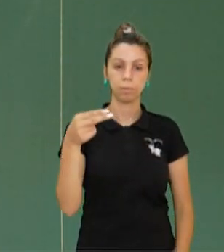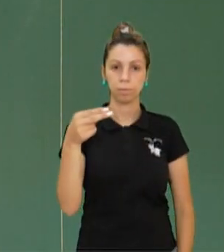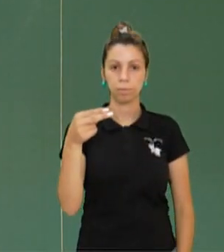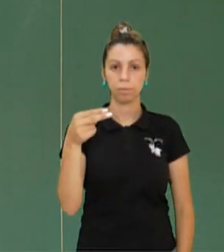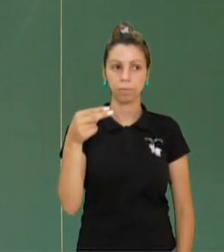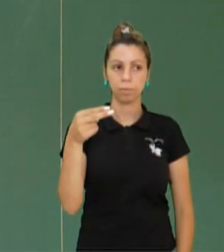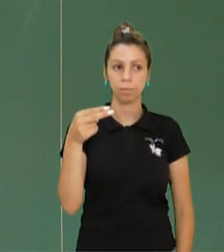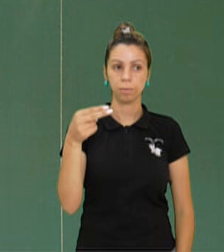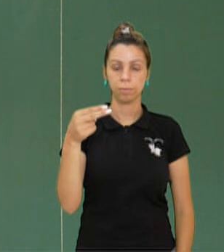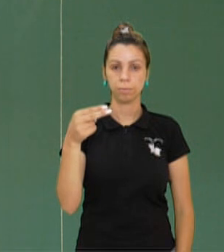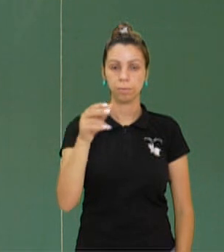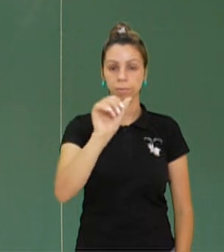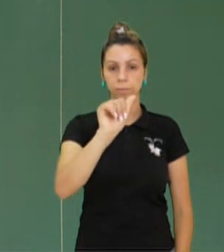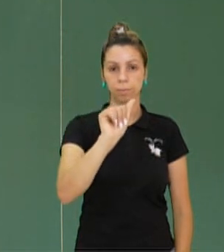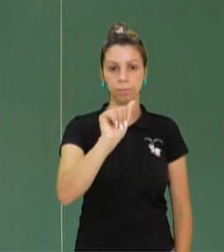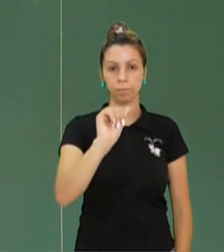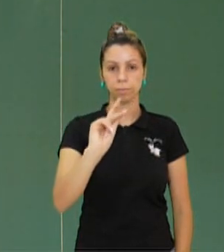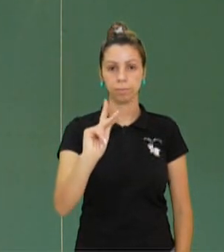da base